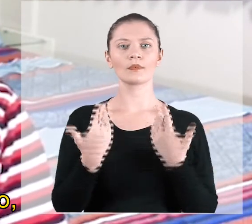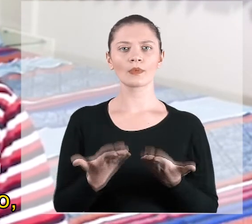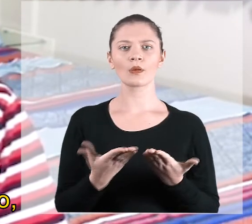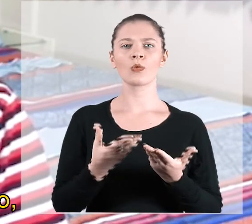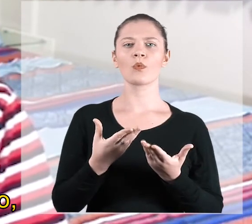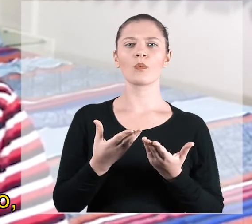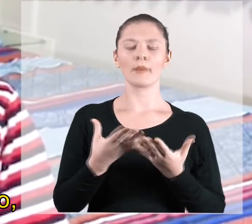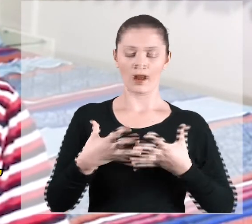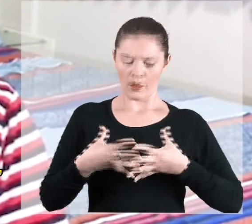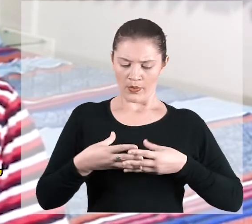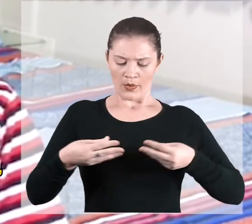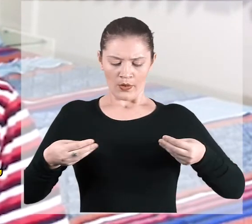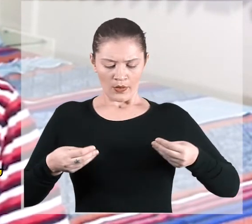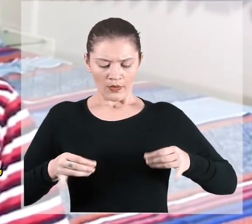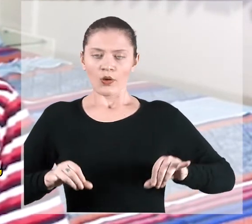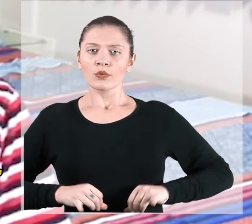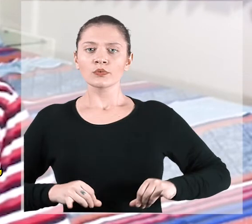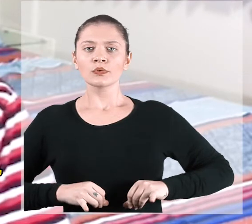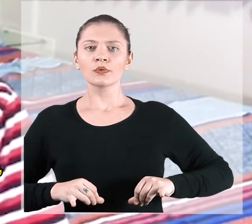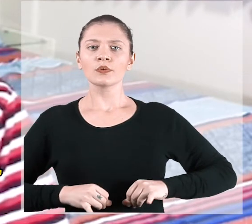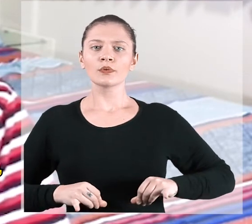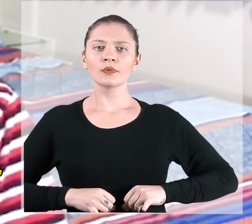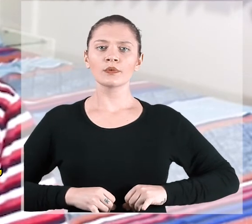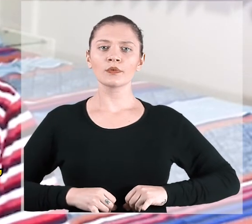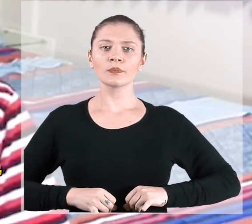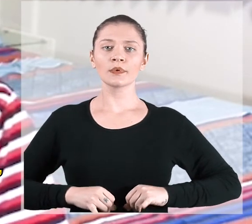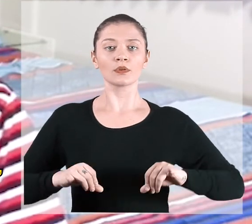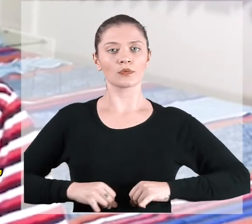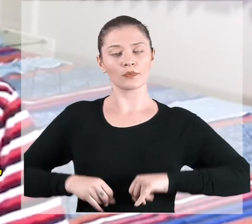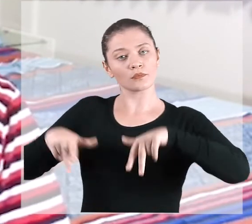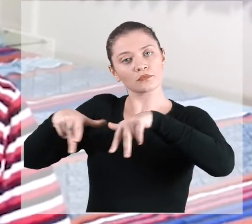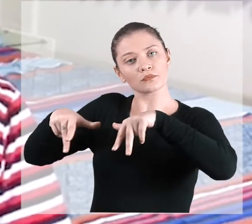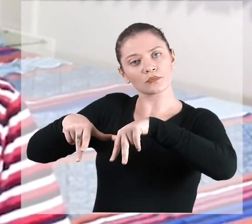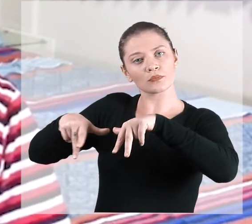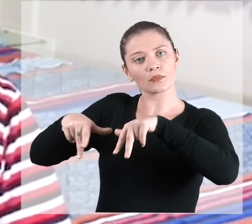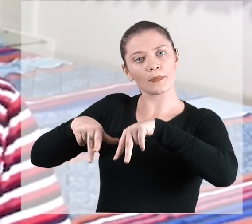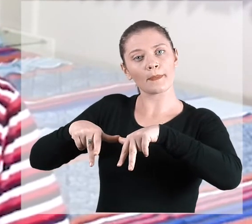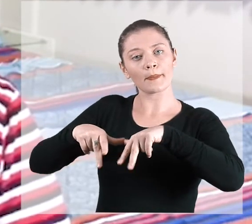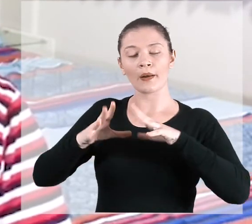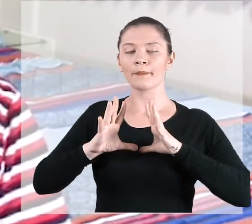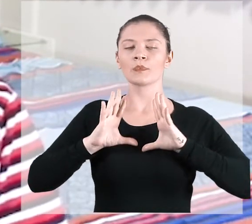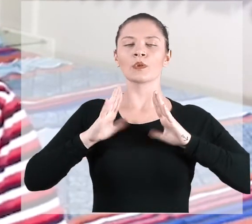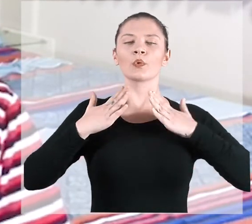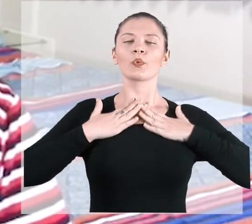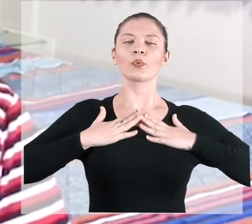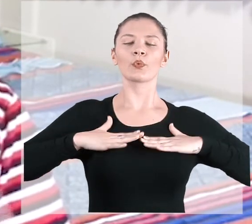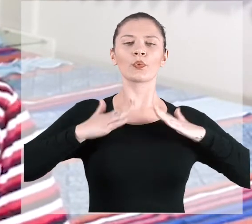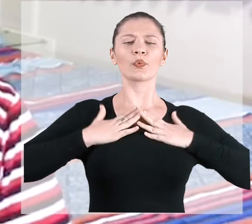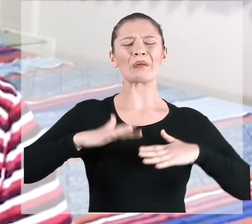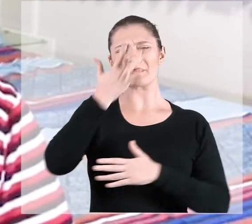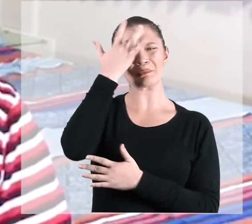seu sofrimento, no caso da disforia do gênero, na incongruência do gênero, para aliviar, muitas das vezes, as pessoas não